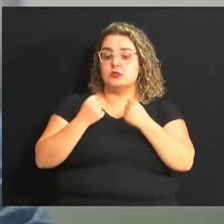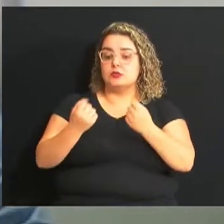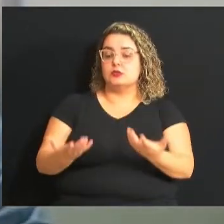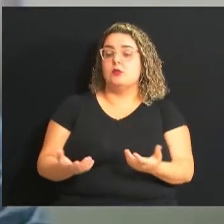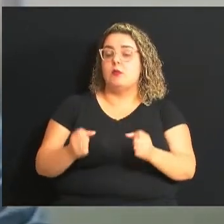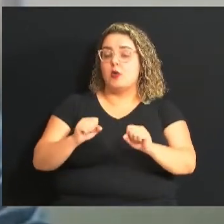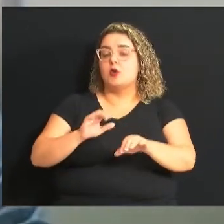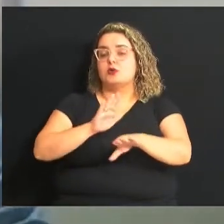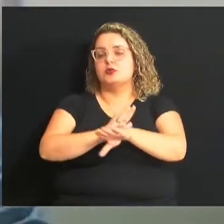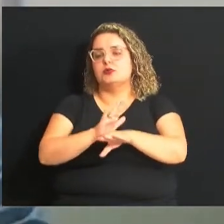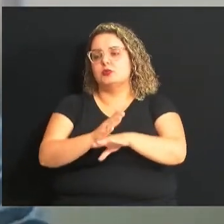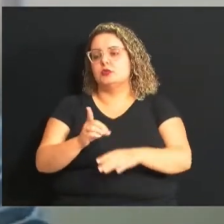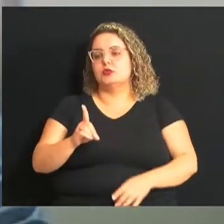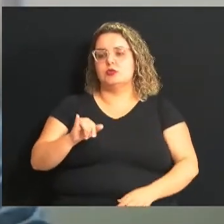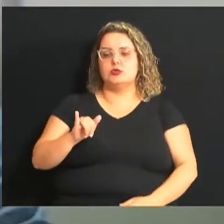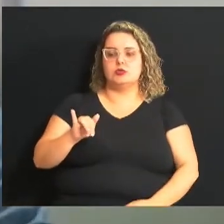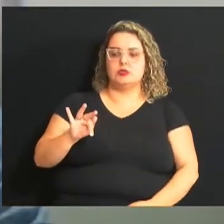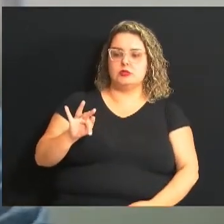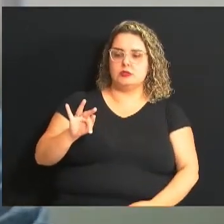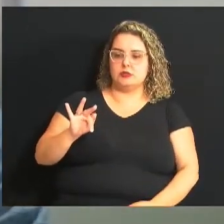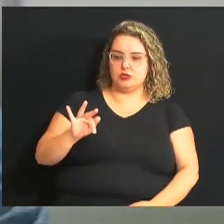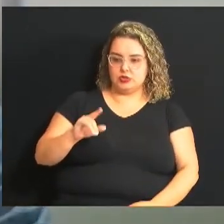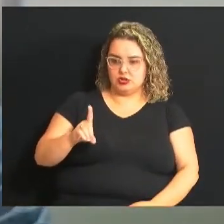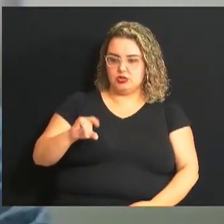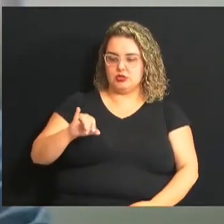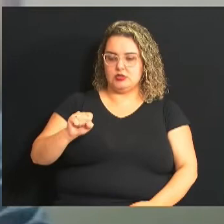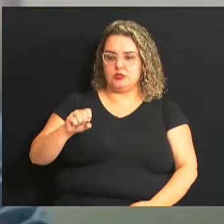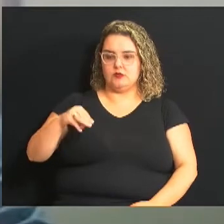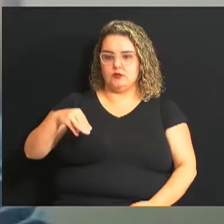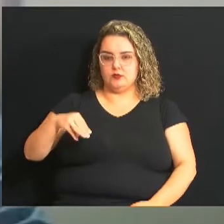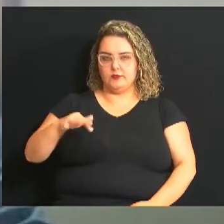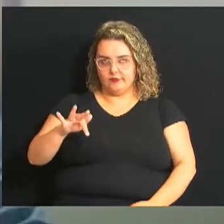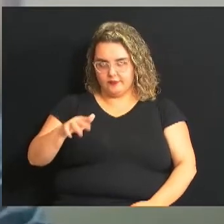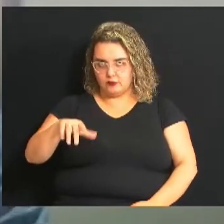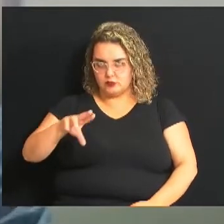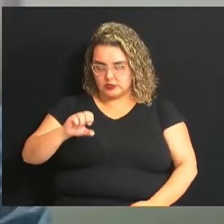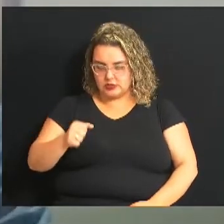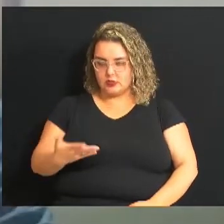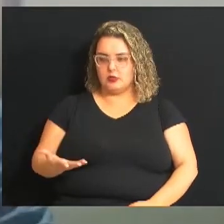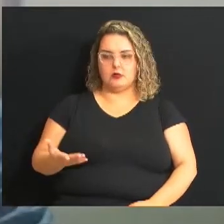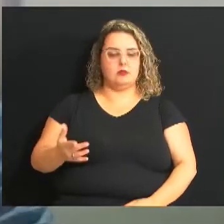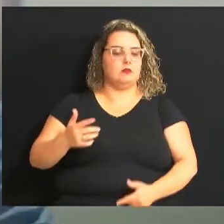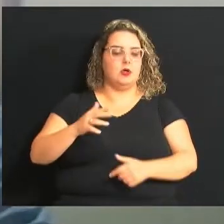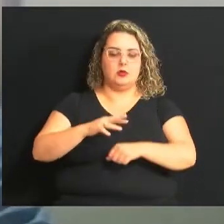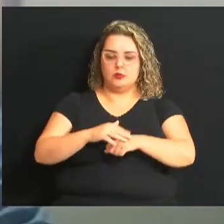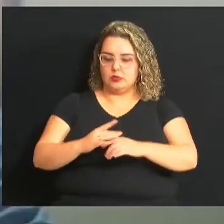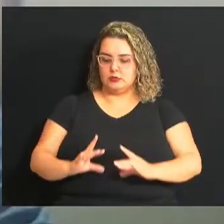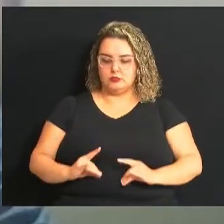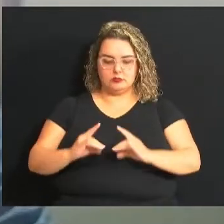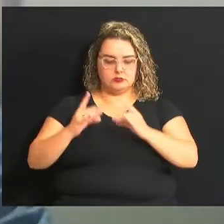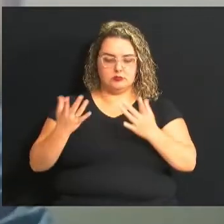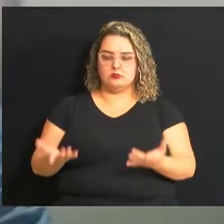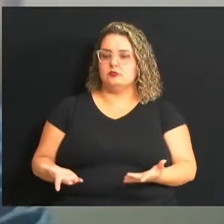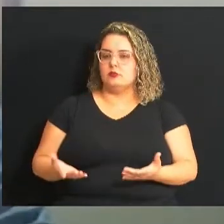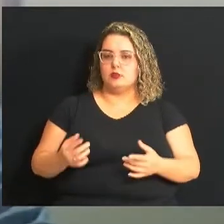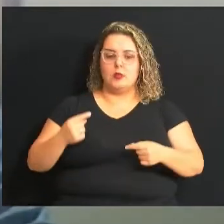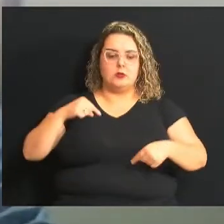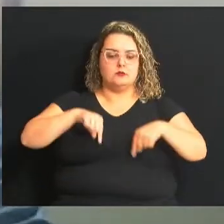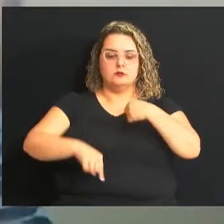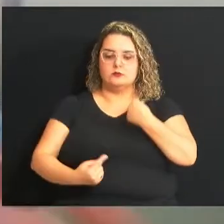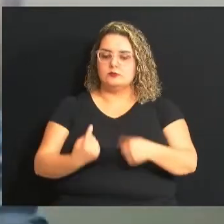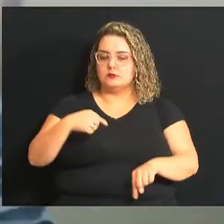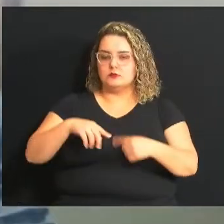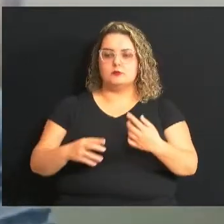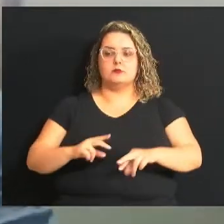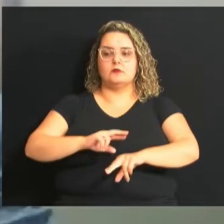uma disfunção funcional, seja ela uma doença metabólica, seja ela para estética. Então, a atividade física, ela contribui em